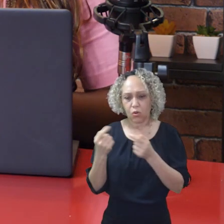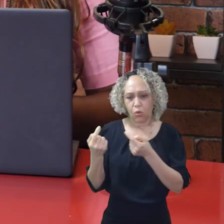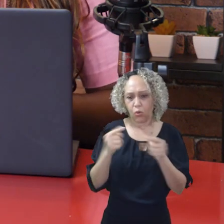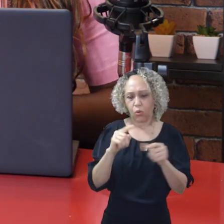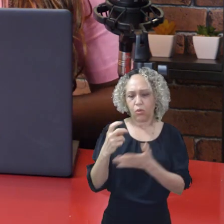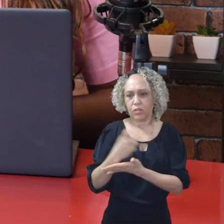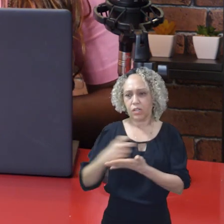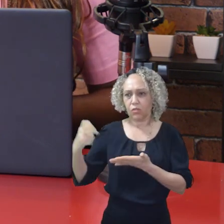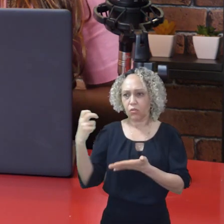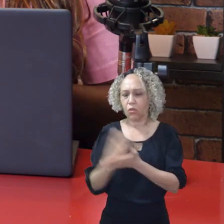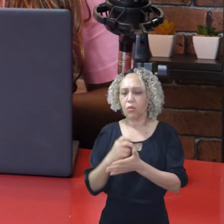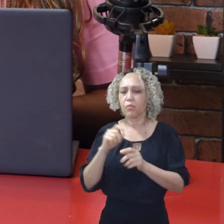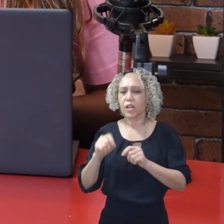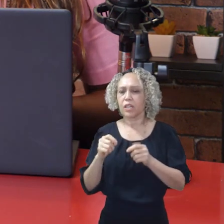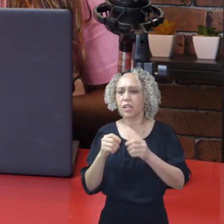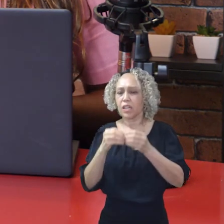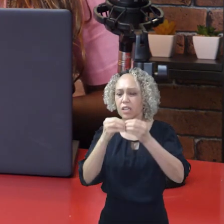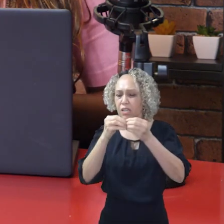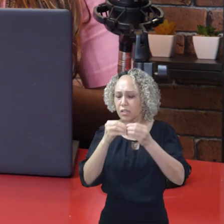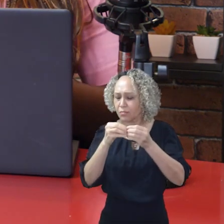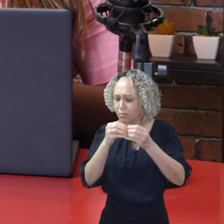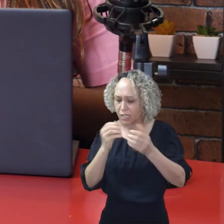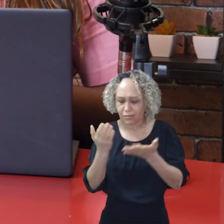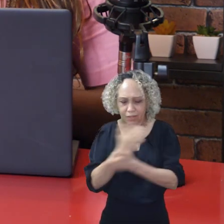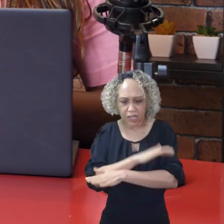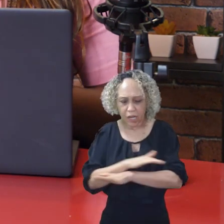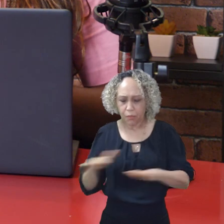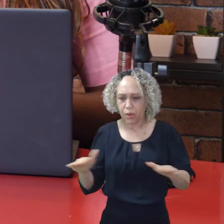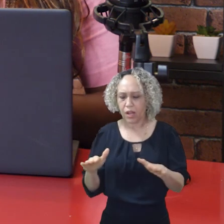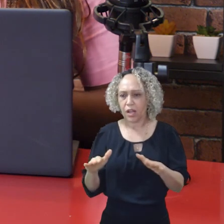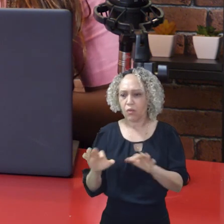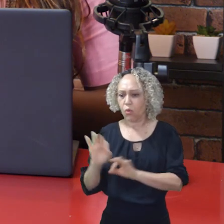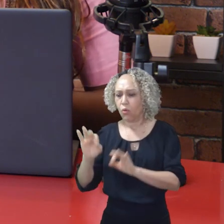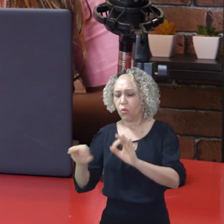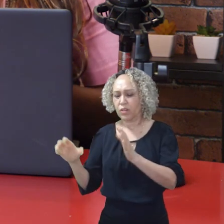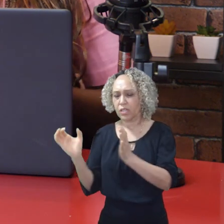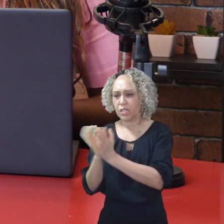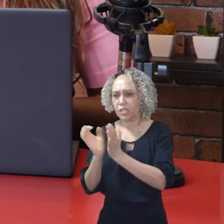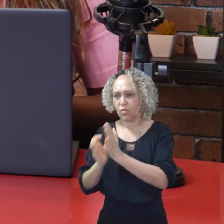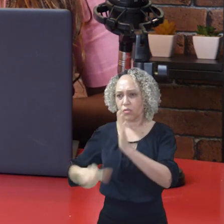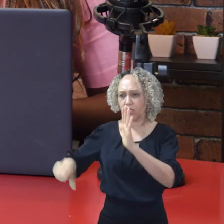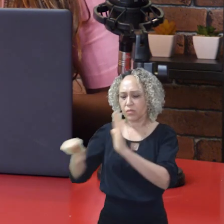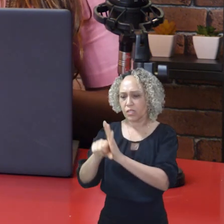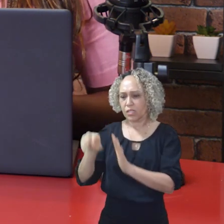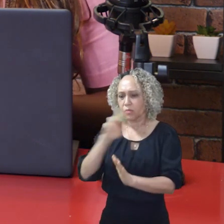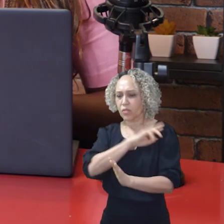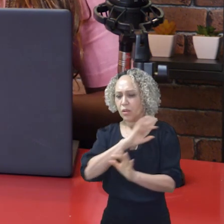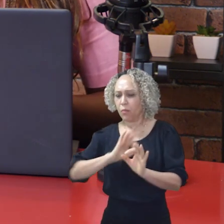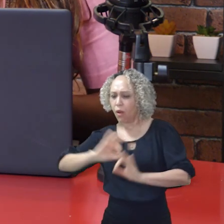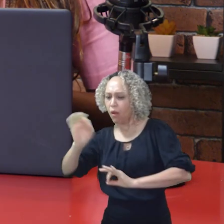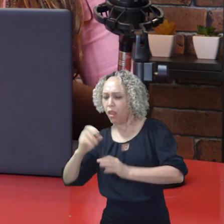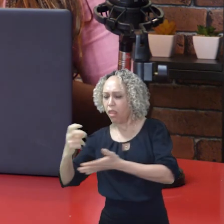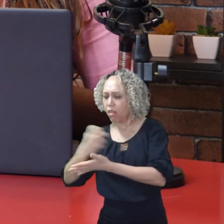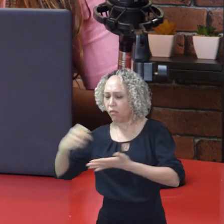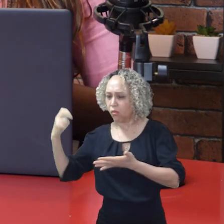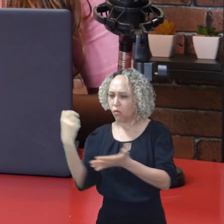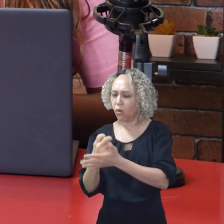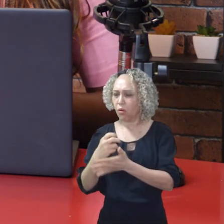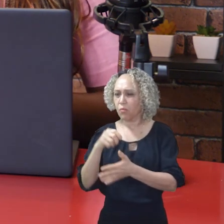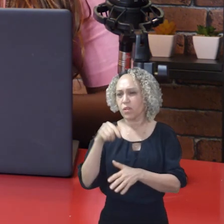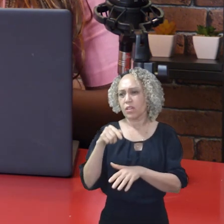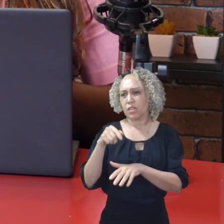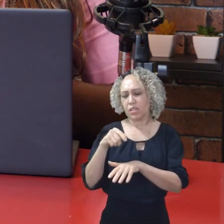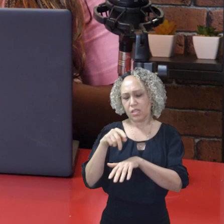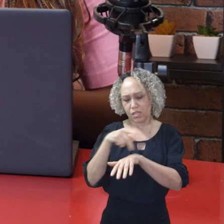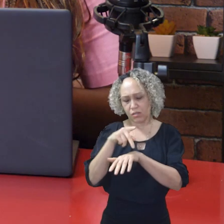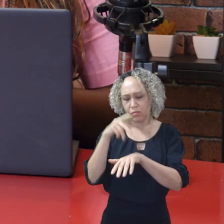Operação Contra-Golpe, para desarticular uma organização criminosa responsável por ter planejado um golpe de